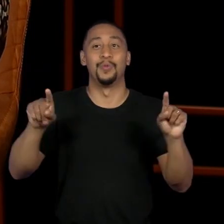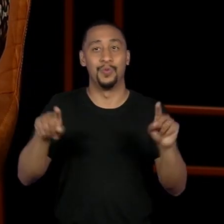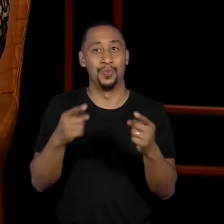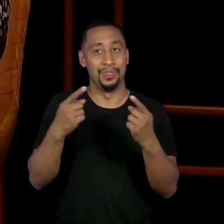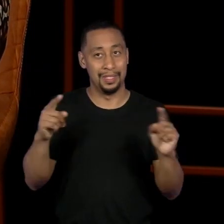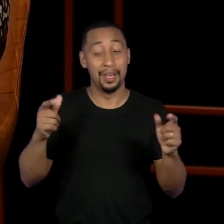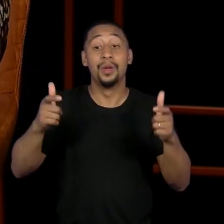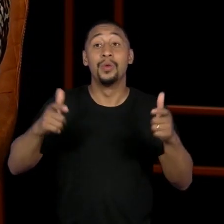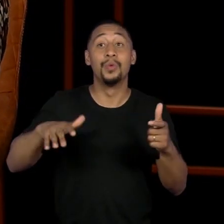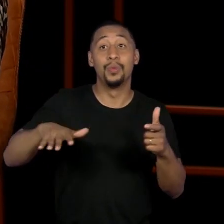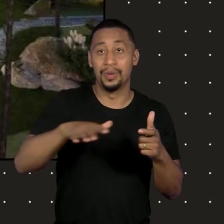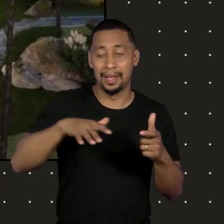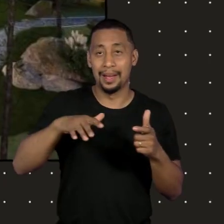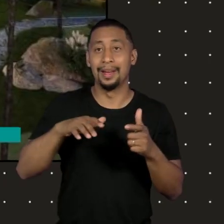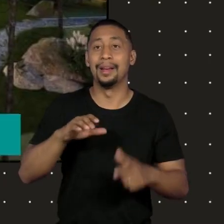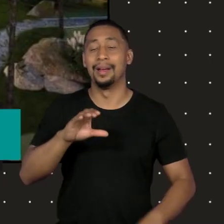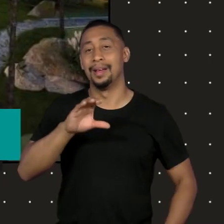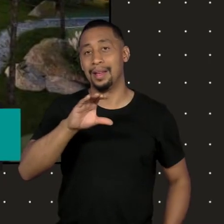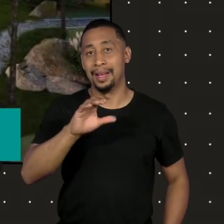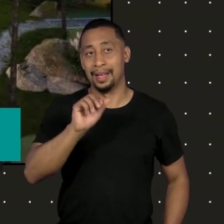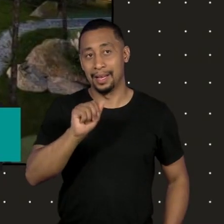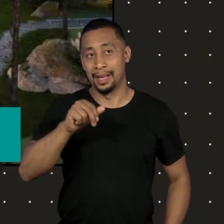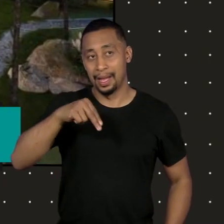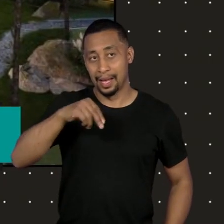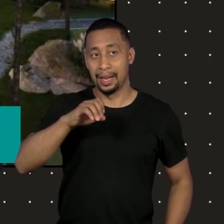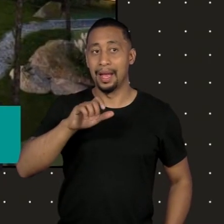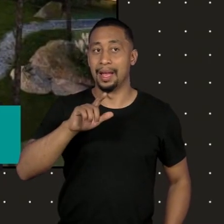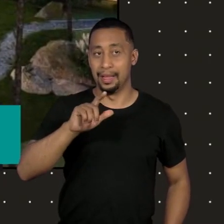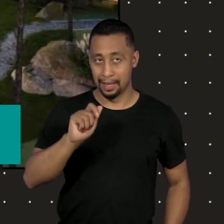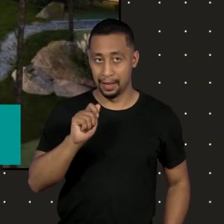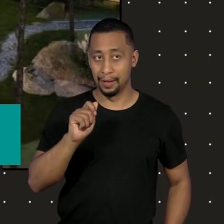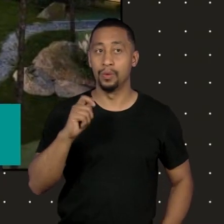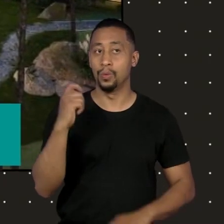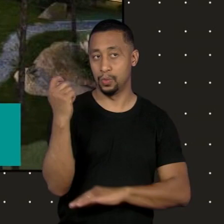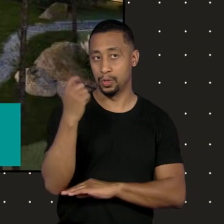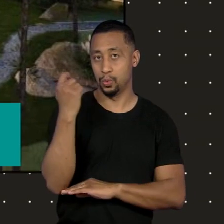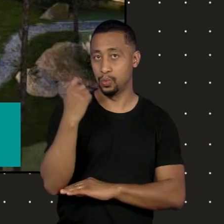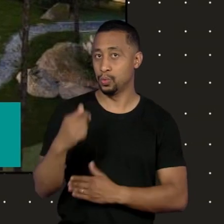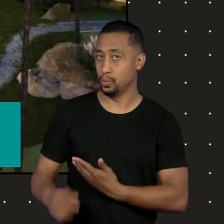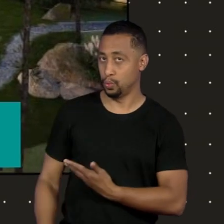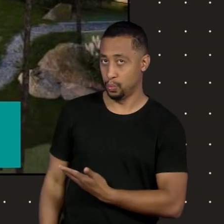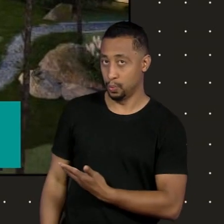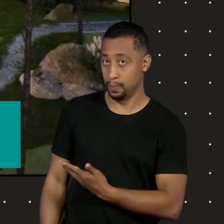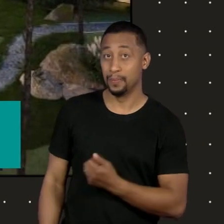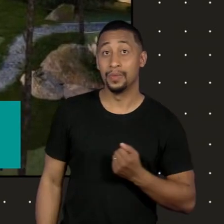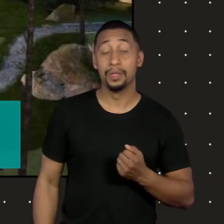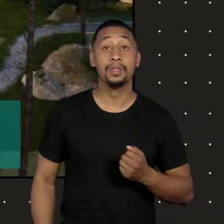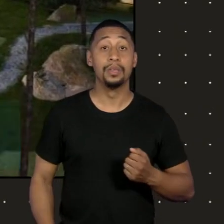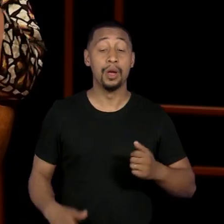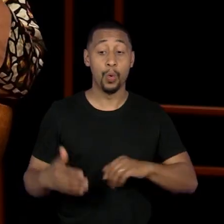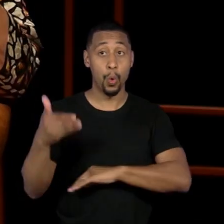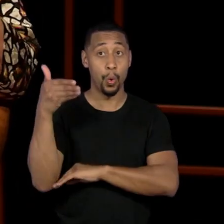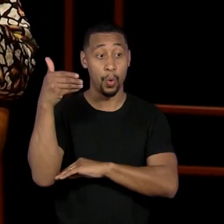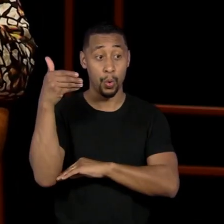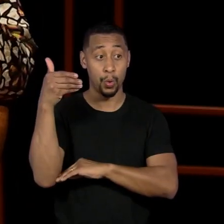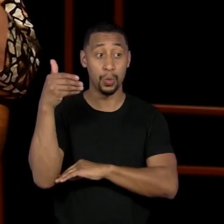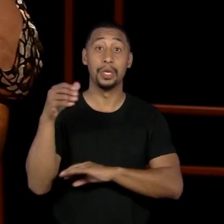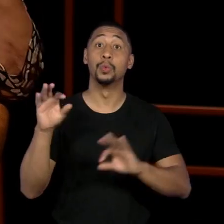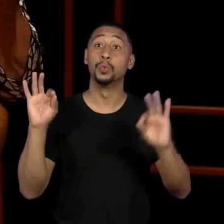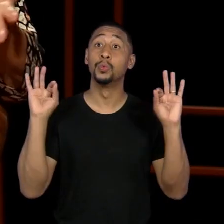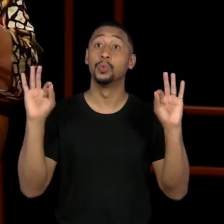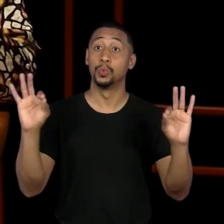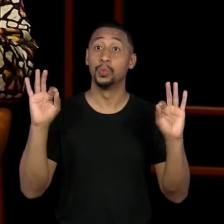Canela, no Hotel Laje de Pedra, que eles enfiavam os artistas todos dentro de aviões e fechavam para tratar de tudo,